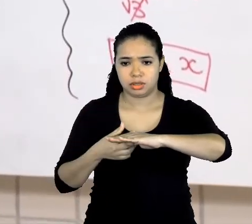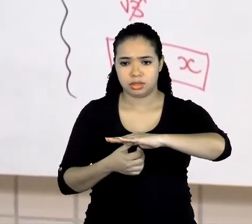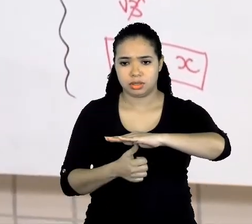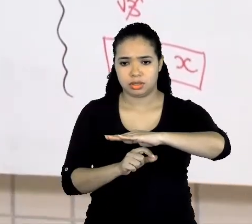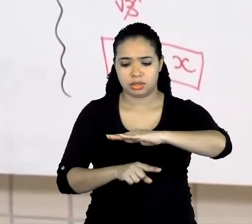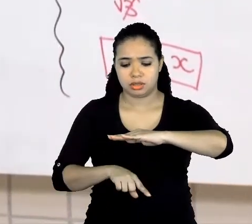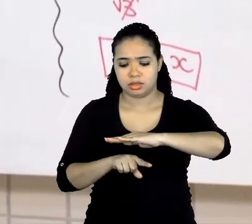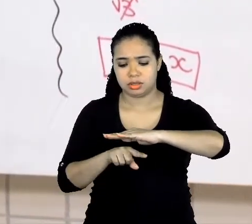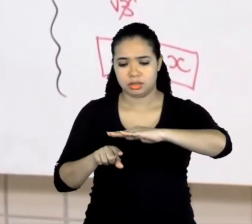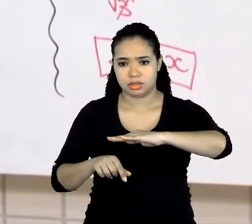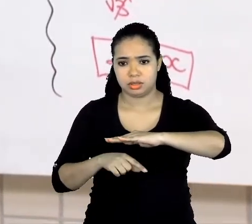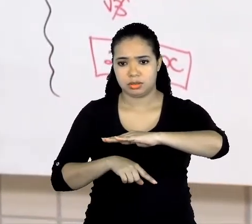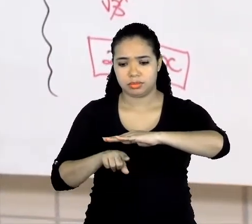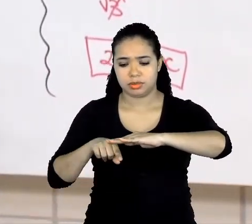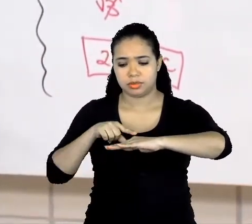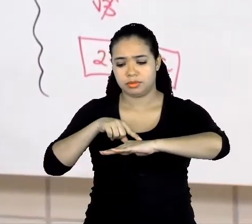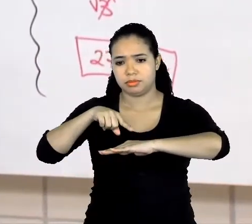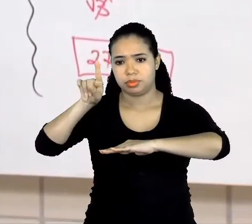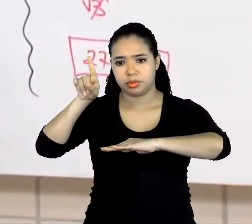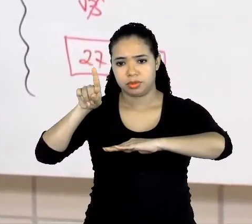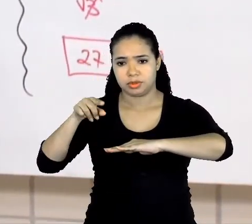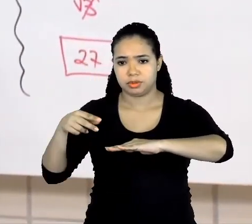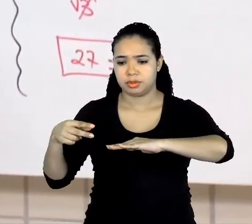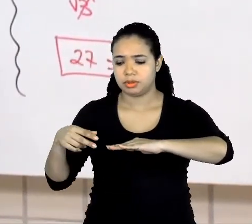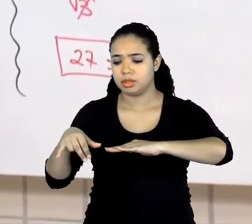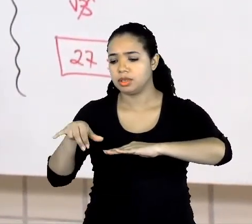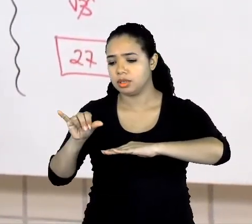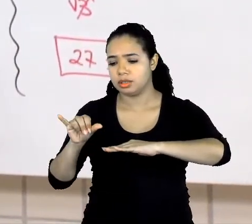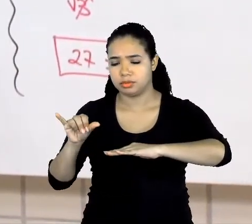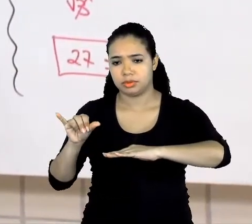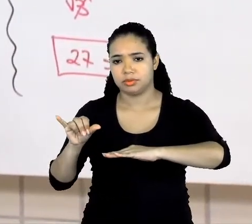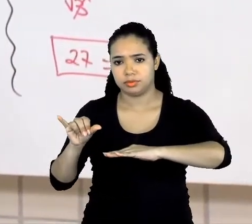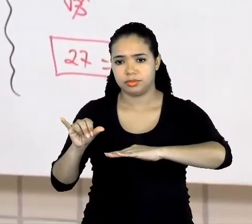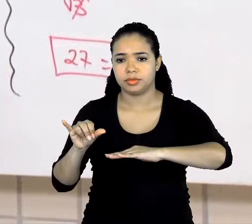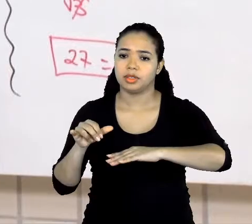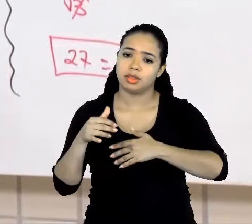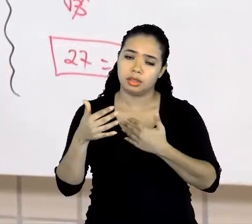y cancela 18.